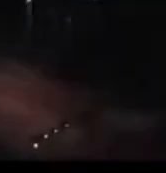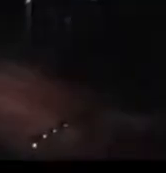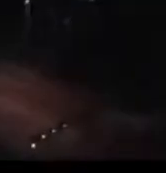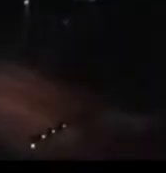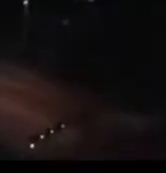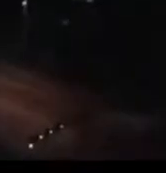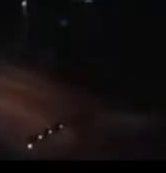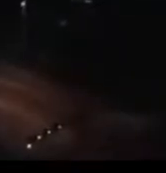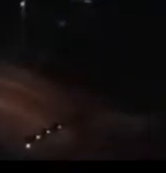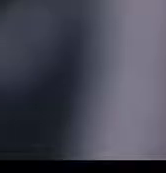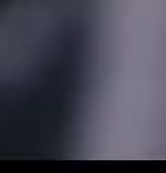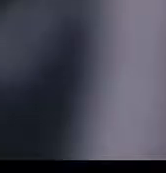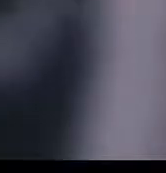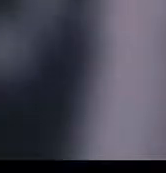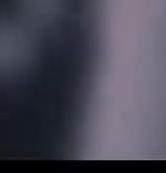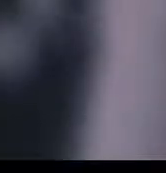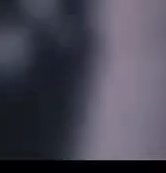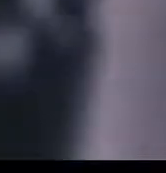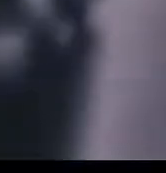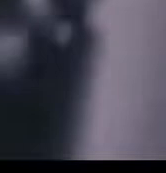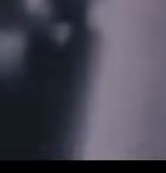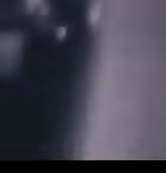E aí